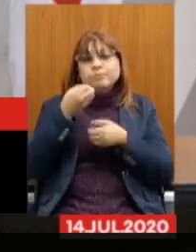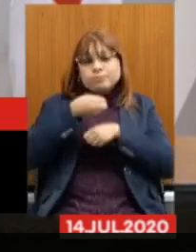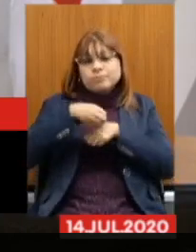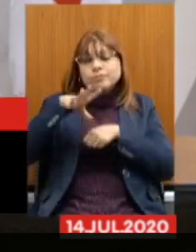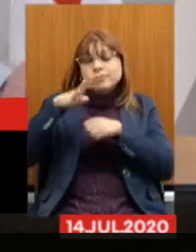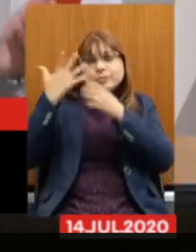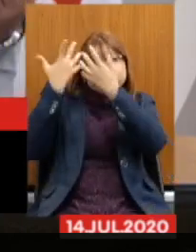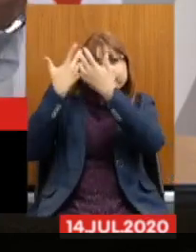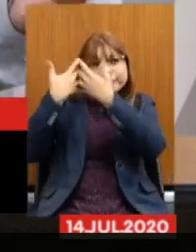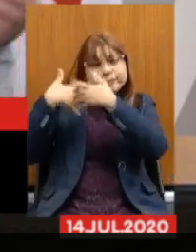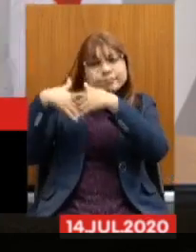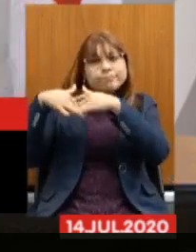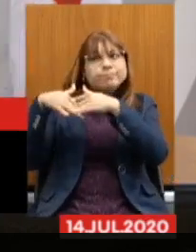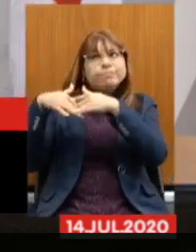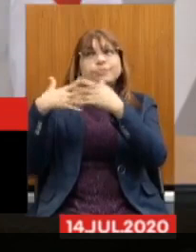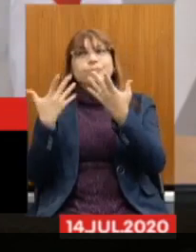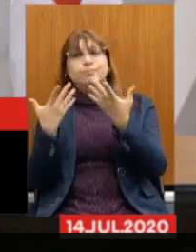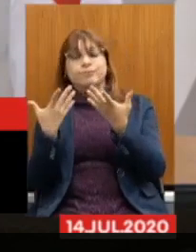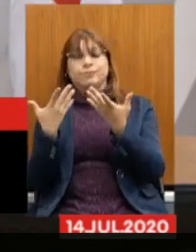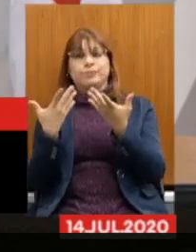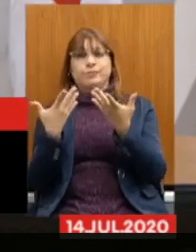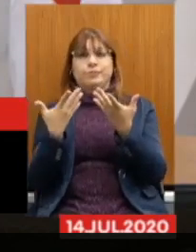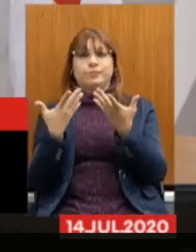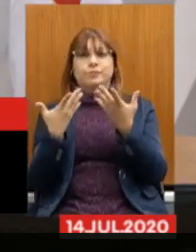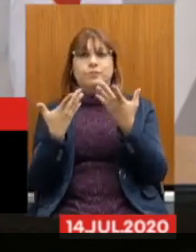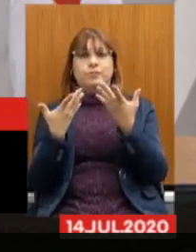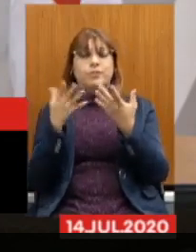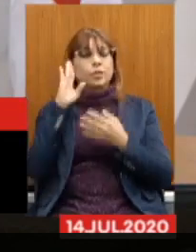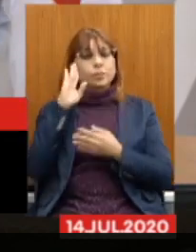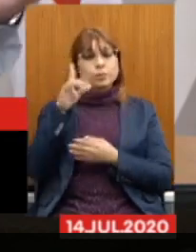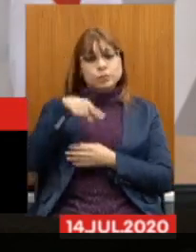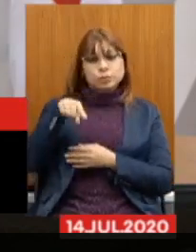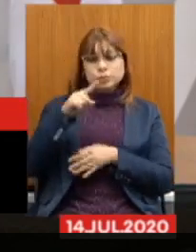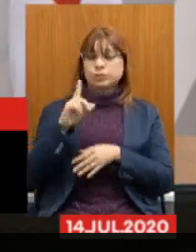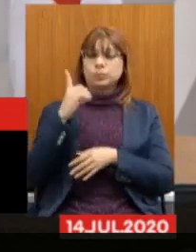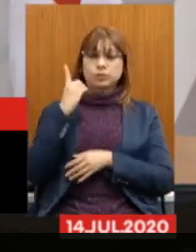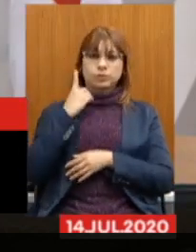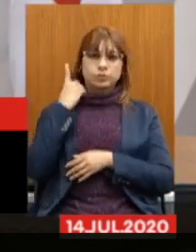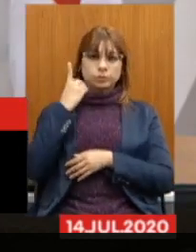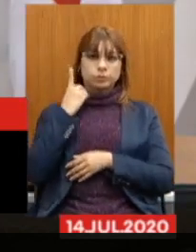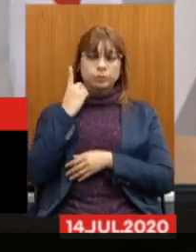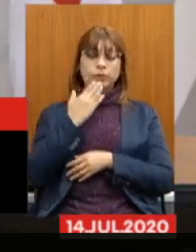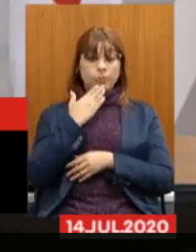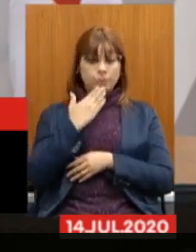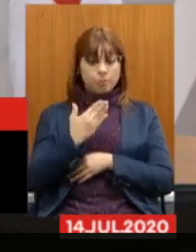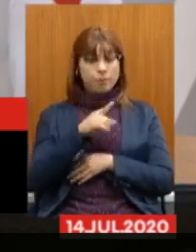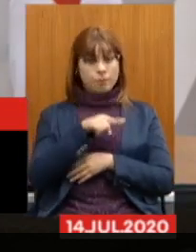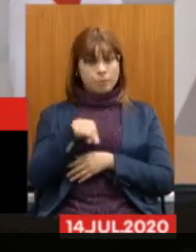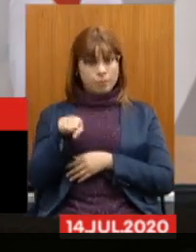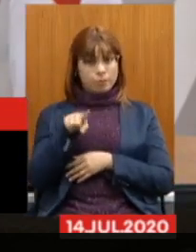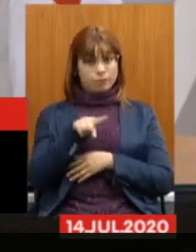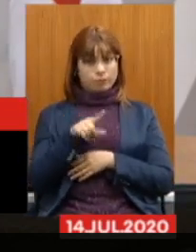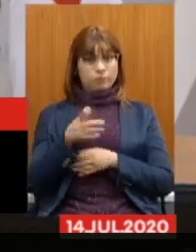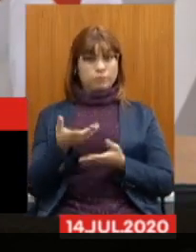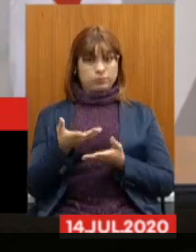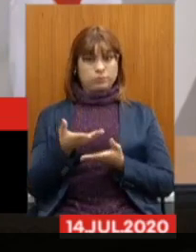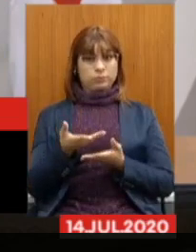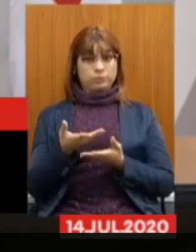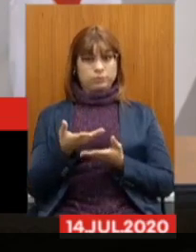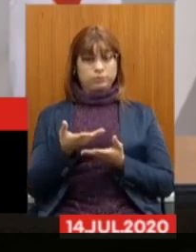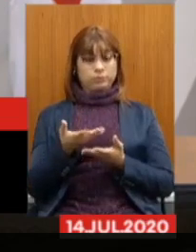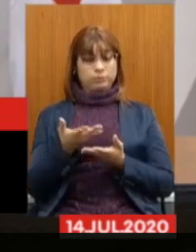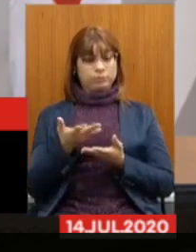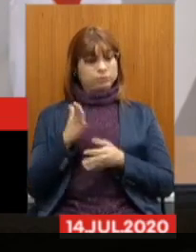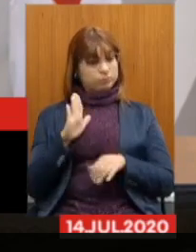principalmente com relação aos deputados, que a gente peça a sua